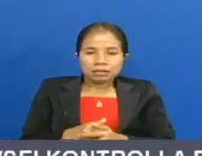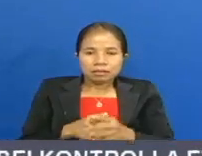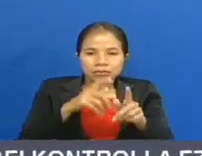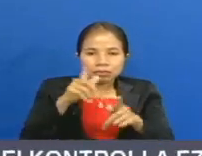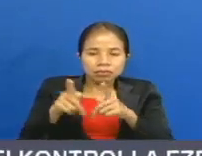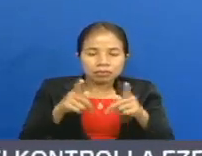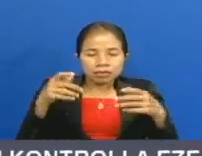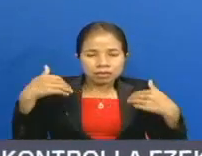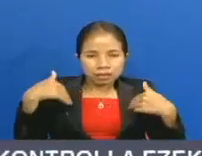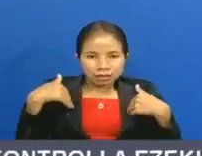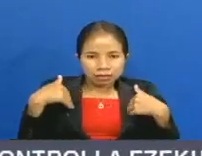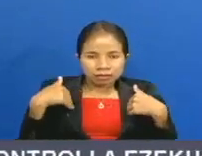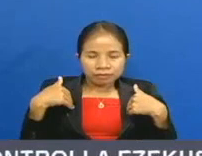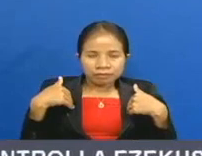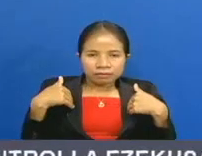comunidade sira iha liliu iha